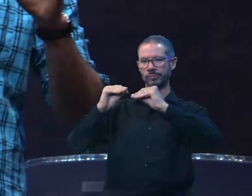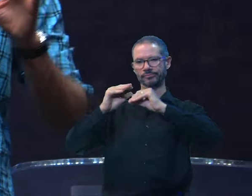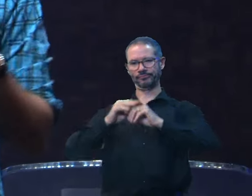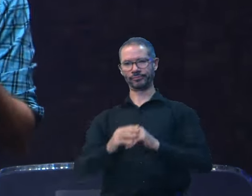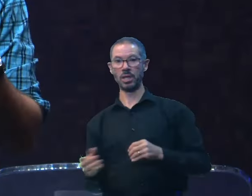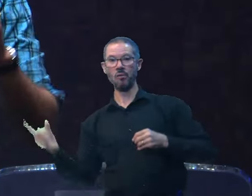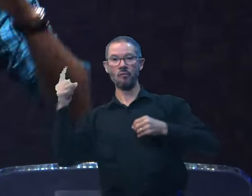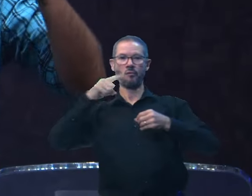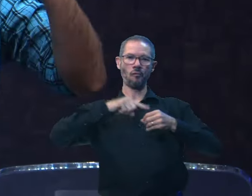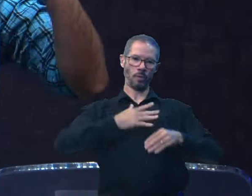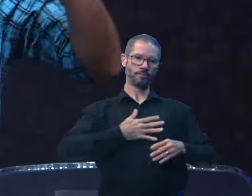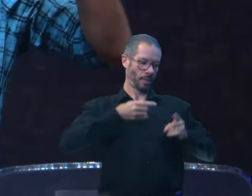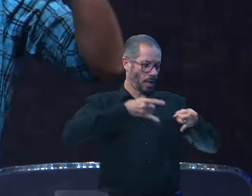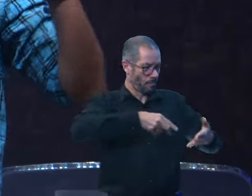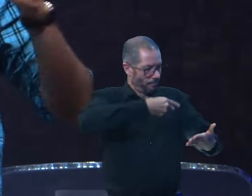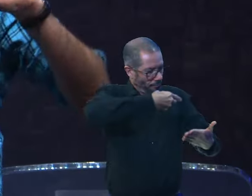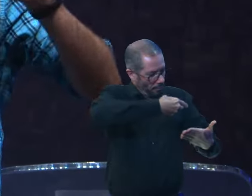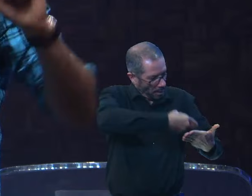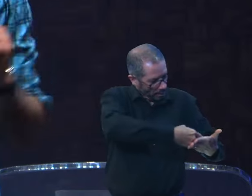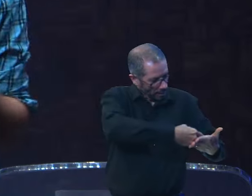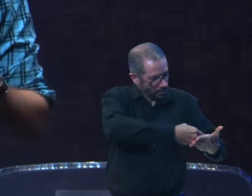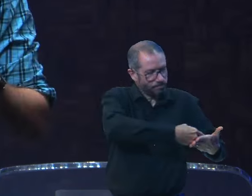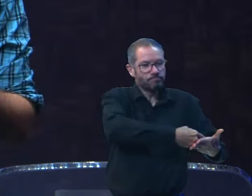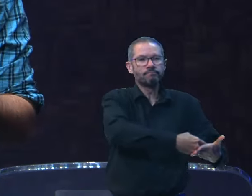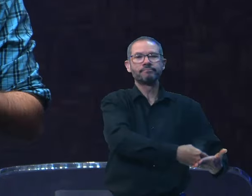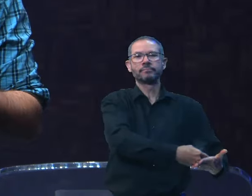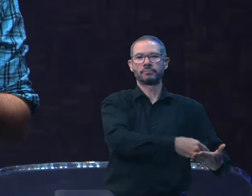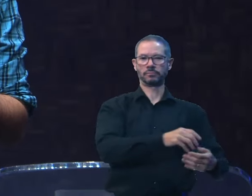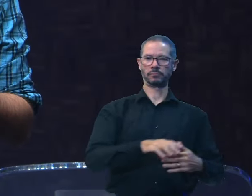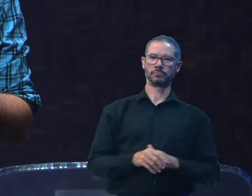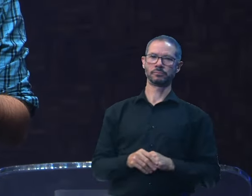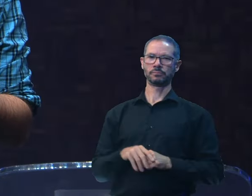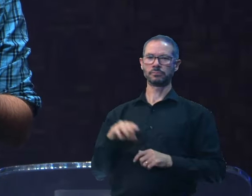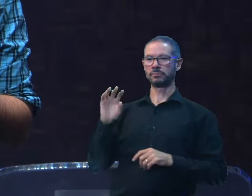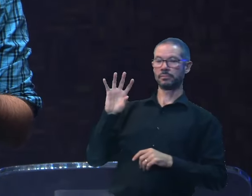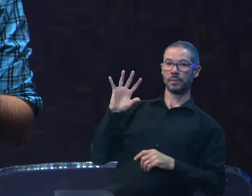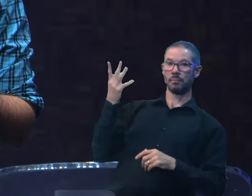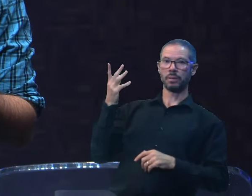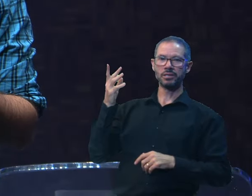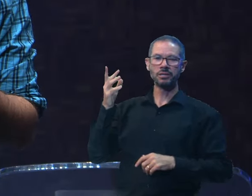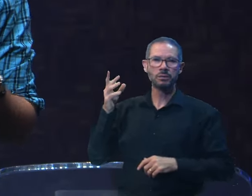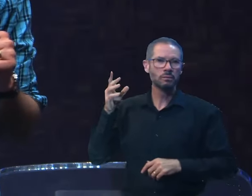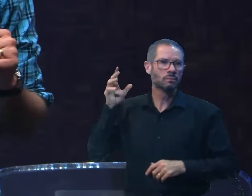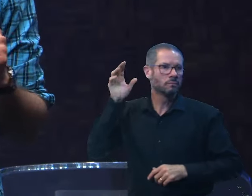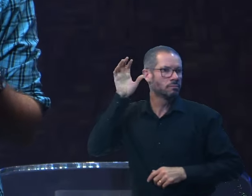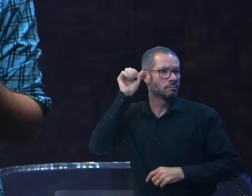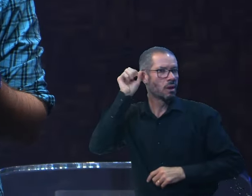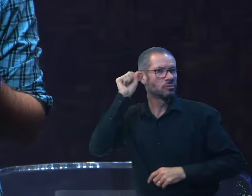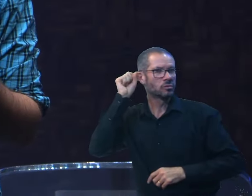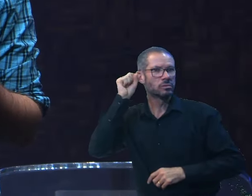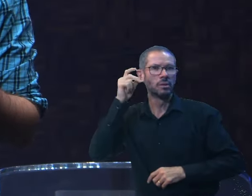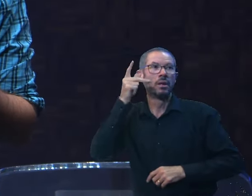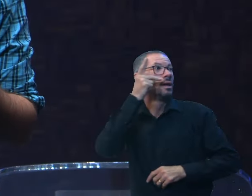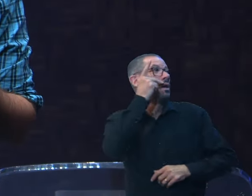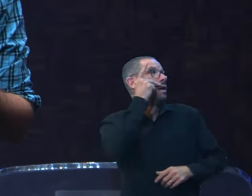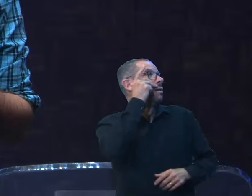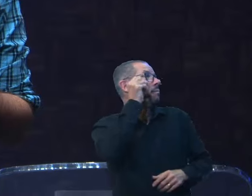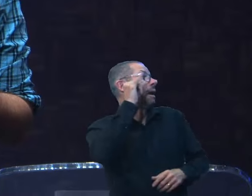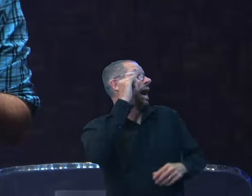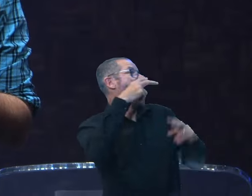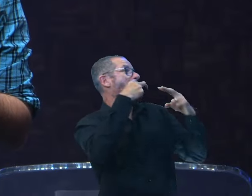Aí voltei para minha cama, deitei com a Thay. De repente eu escuto um: pai!